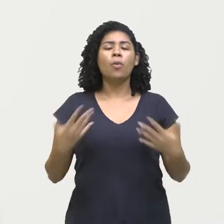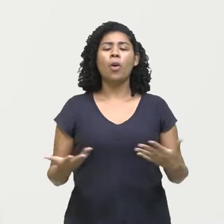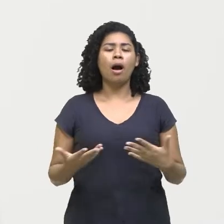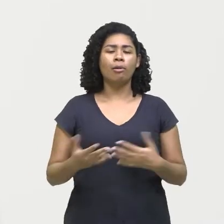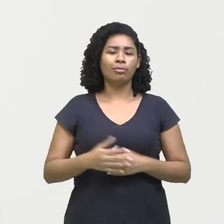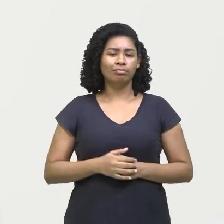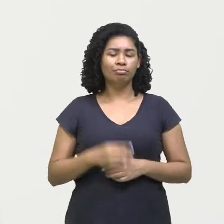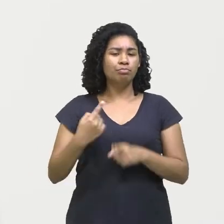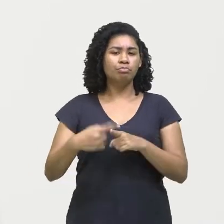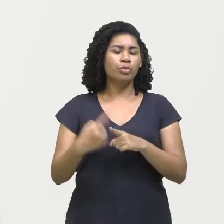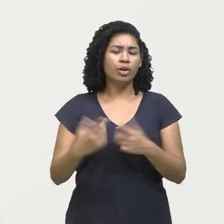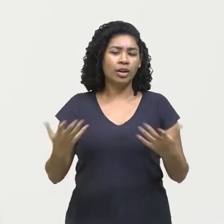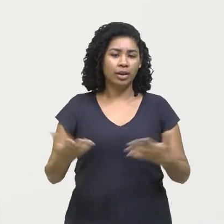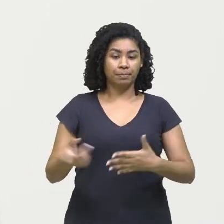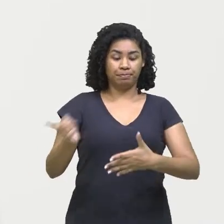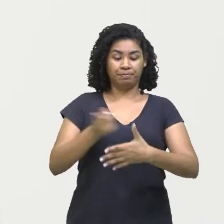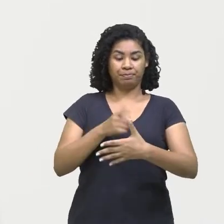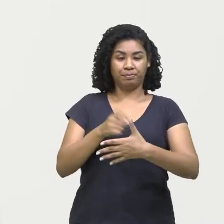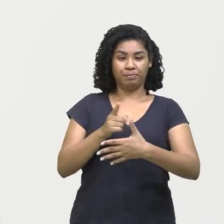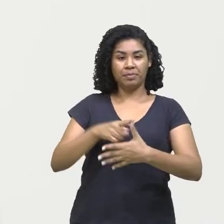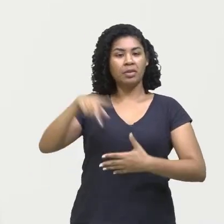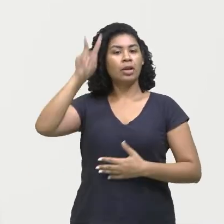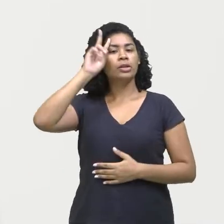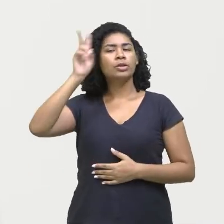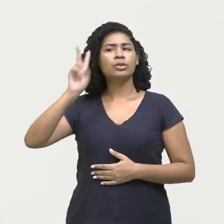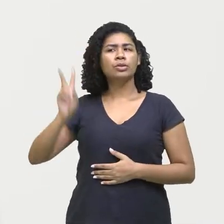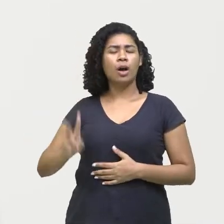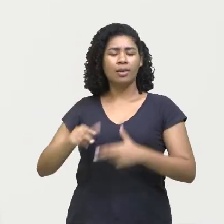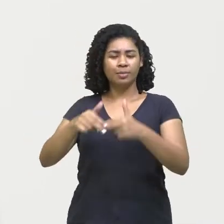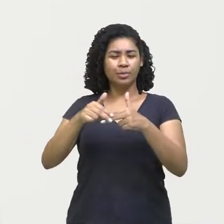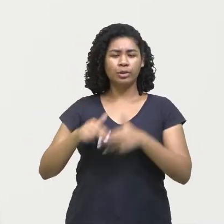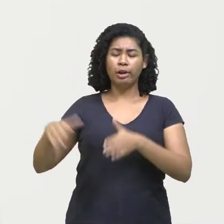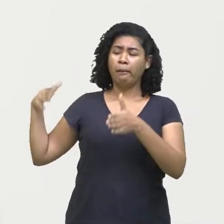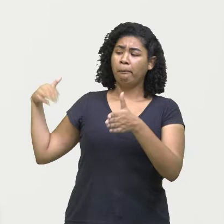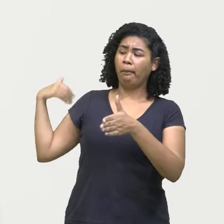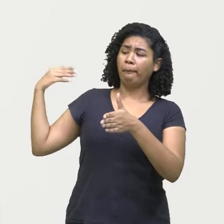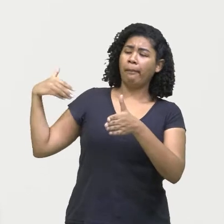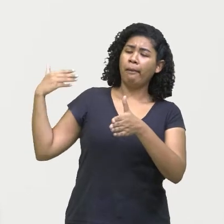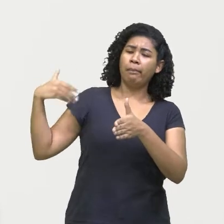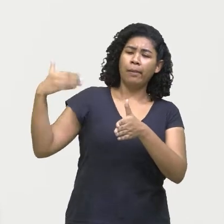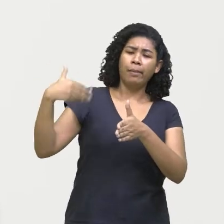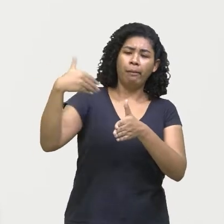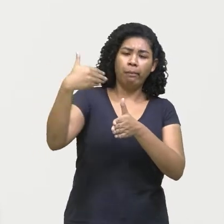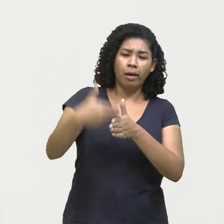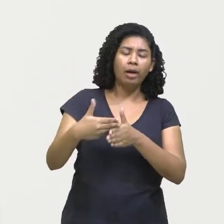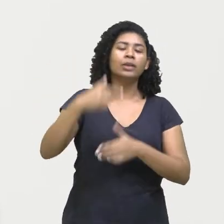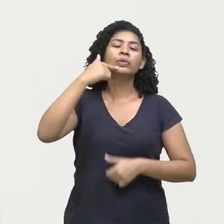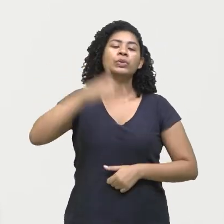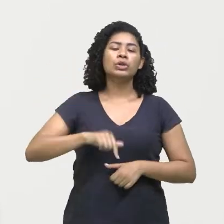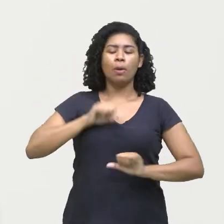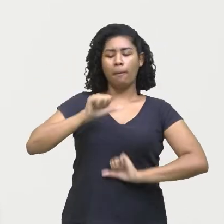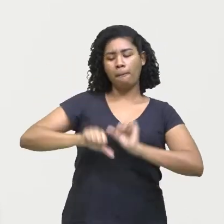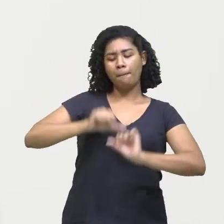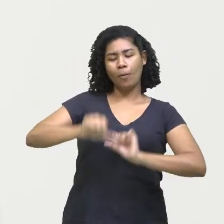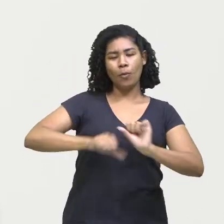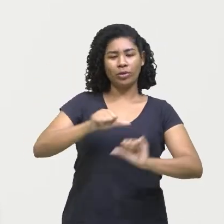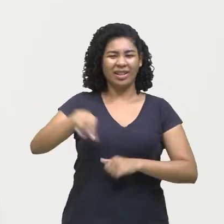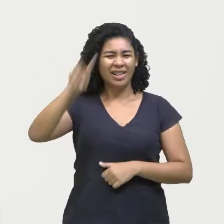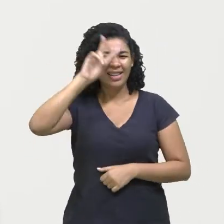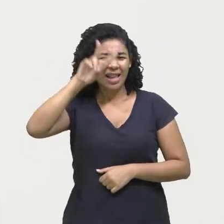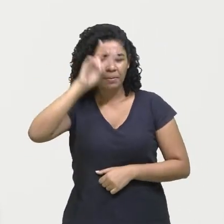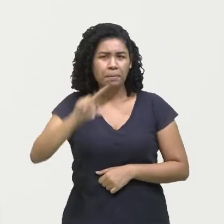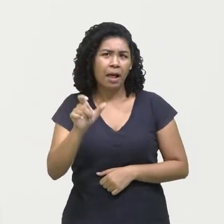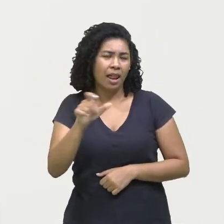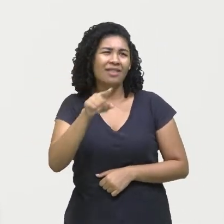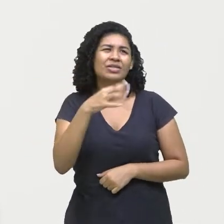Por exemplo, a história. Então, no decorrer da história, nossa língua vai mudando. Lembro de uma palavra, você já